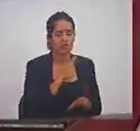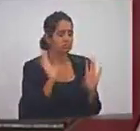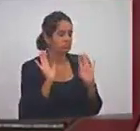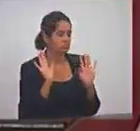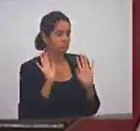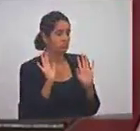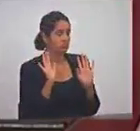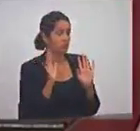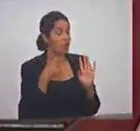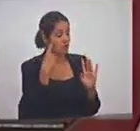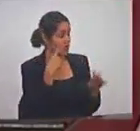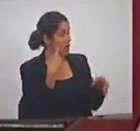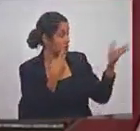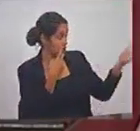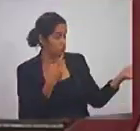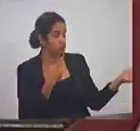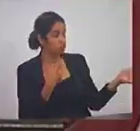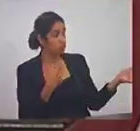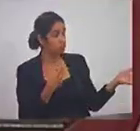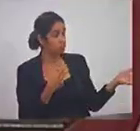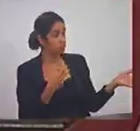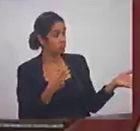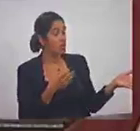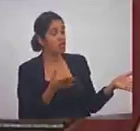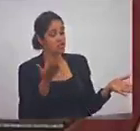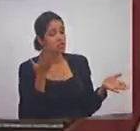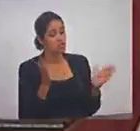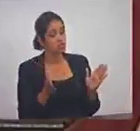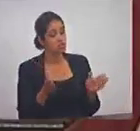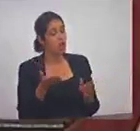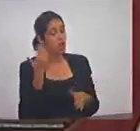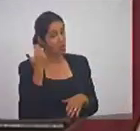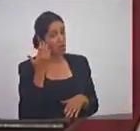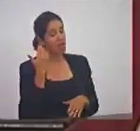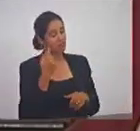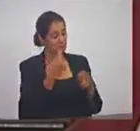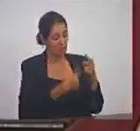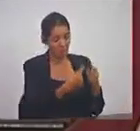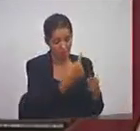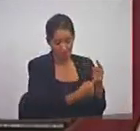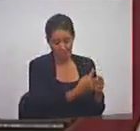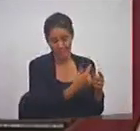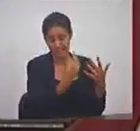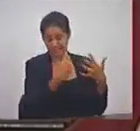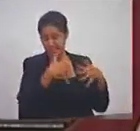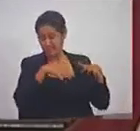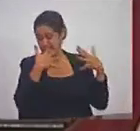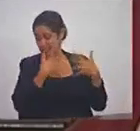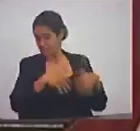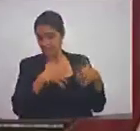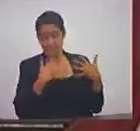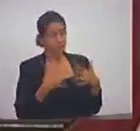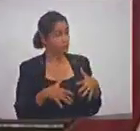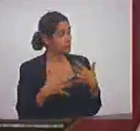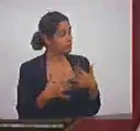o que aconteceu aqui, né? Já no passado, a discussão que ele teve contra a administração municipal, contra o prefeito